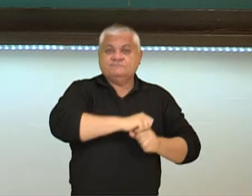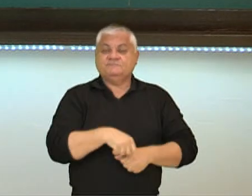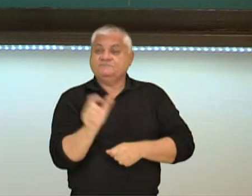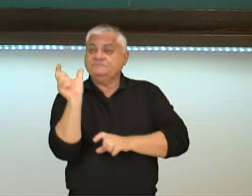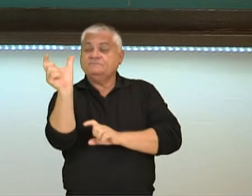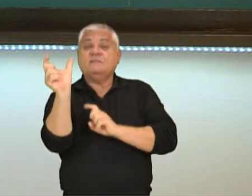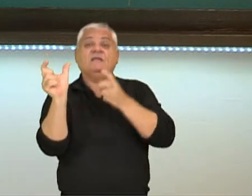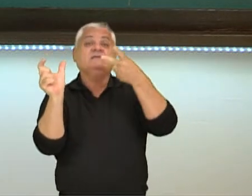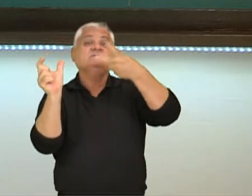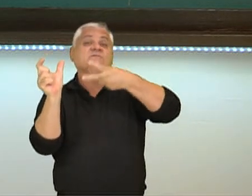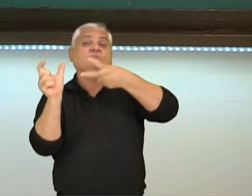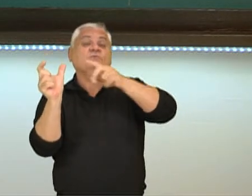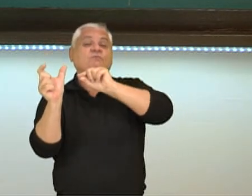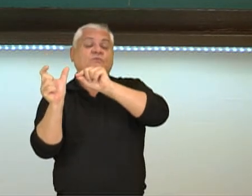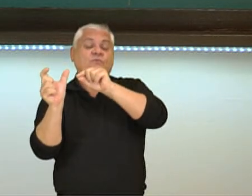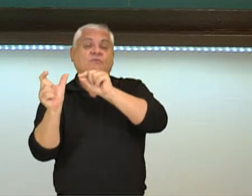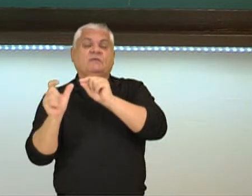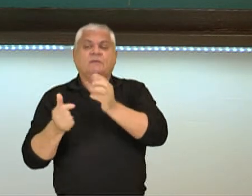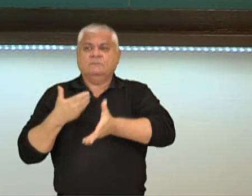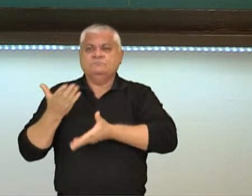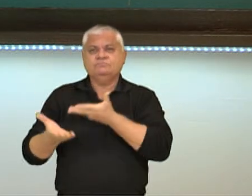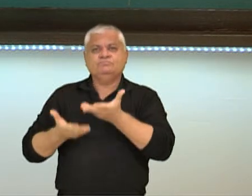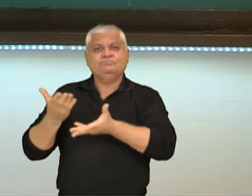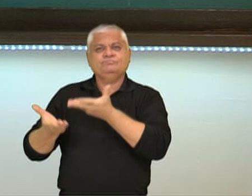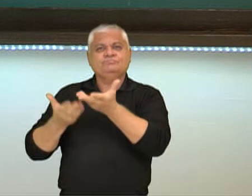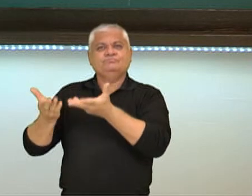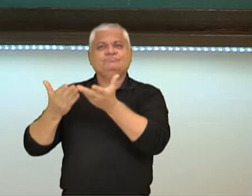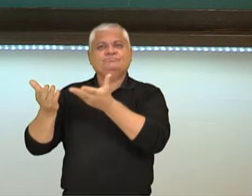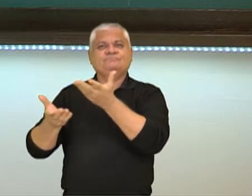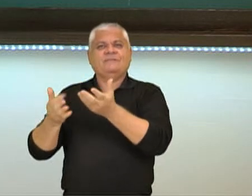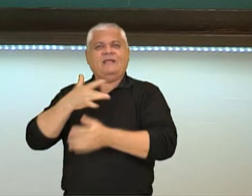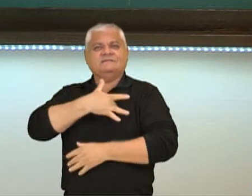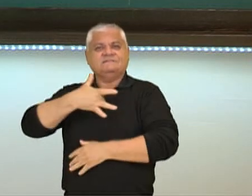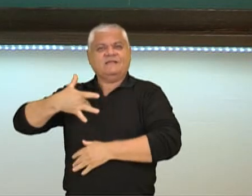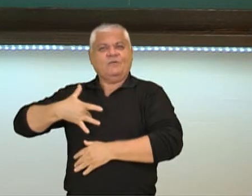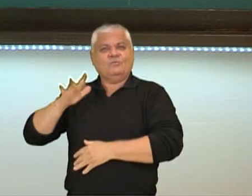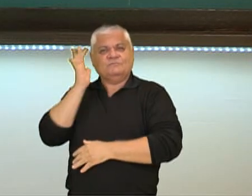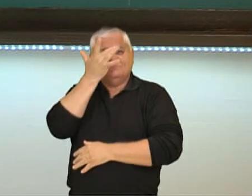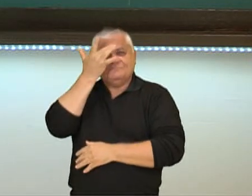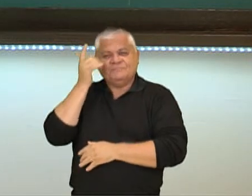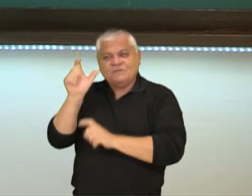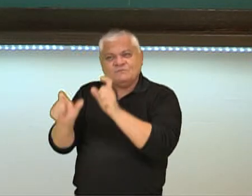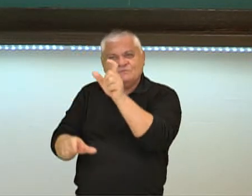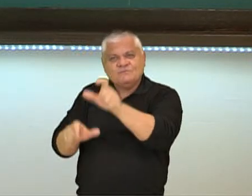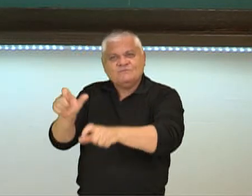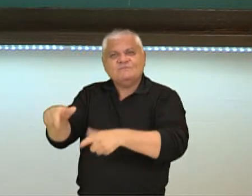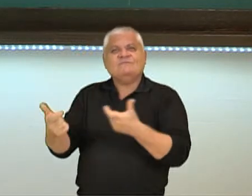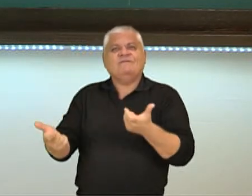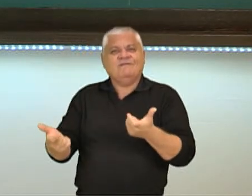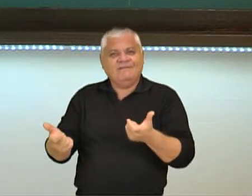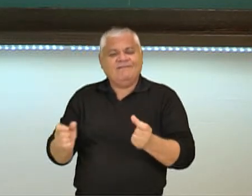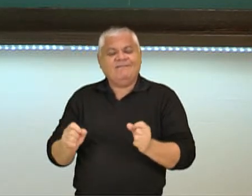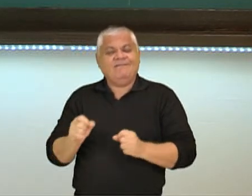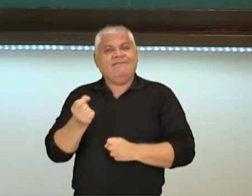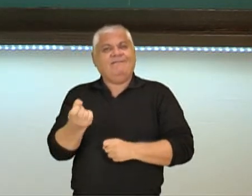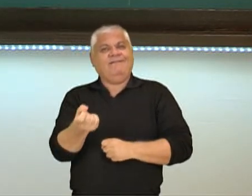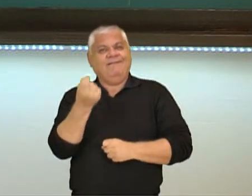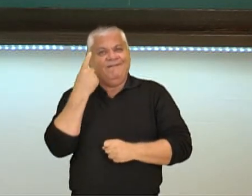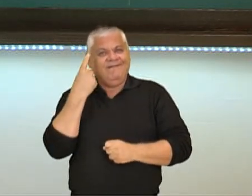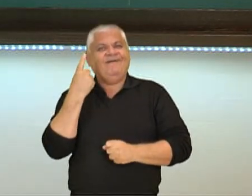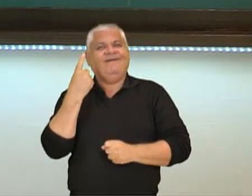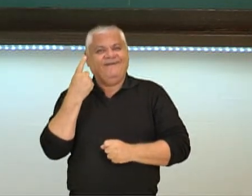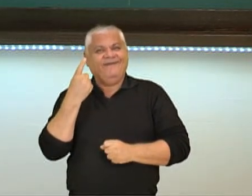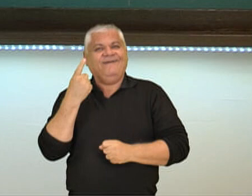segunda, o cavalo auxiliando na reabilitação de pessoas. Então veja que interessante, né,